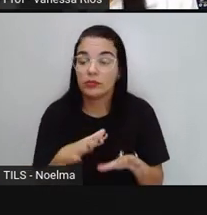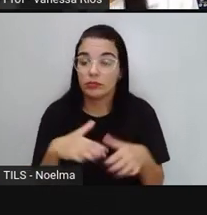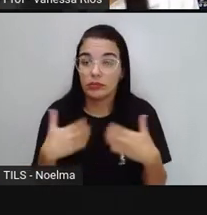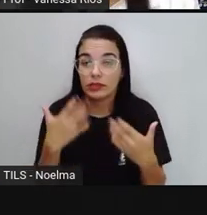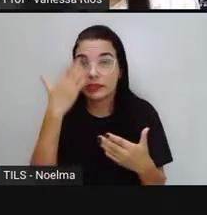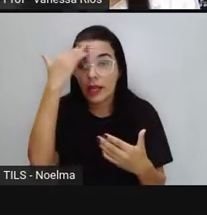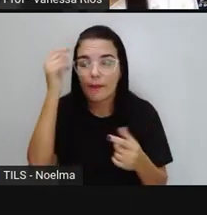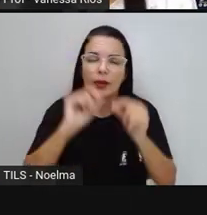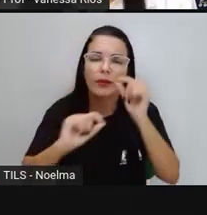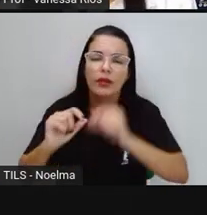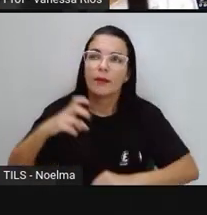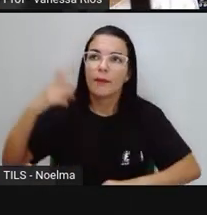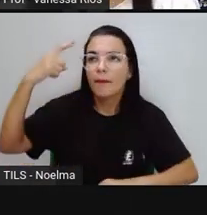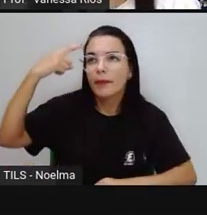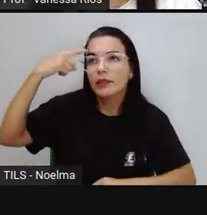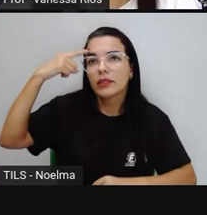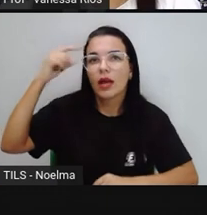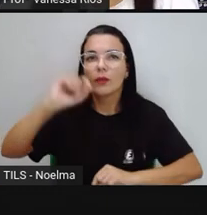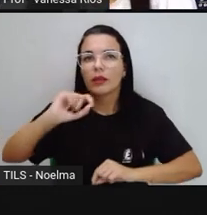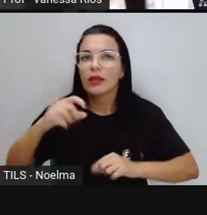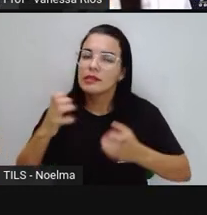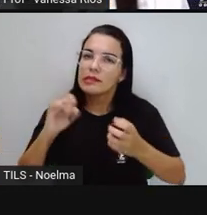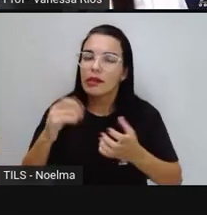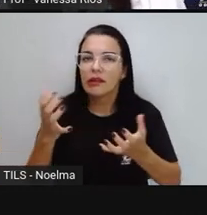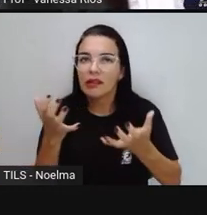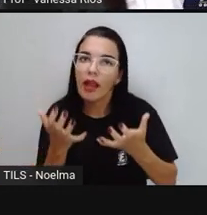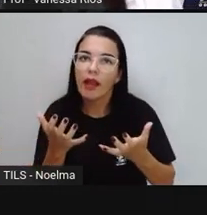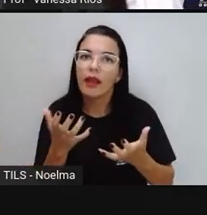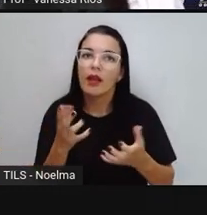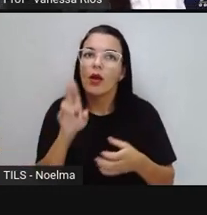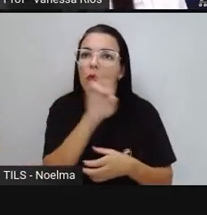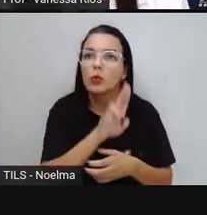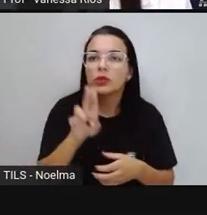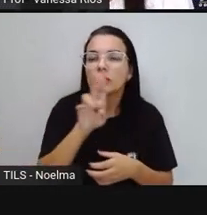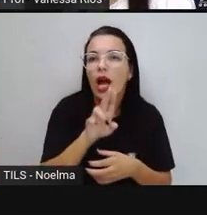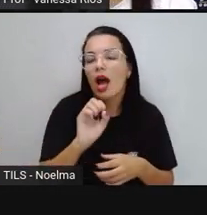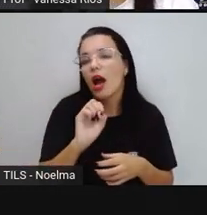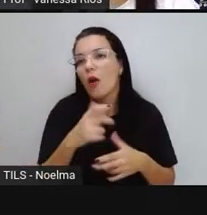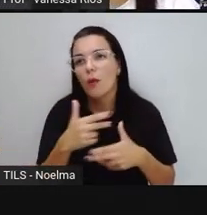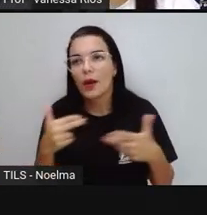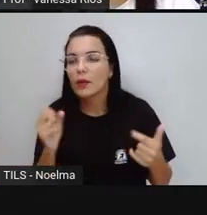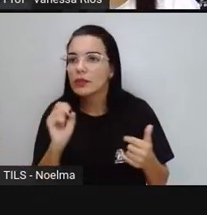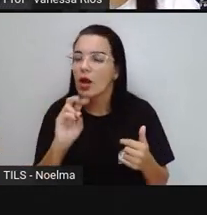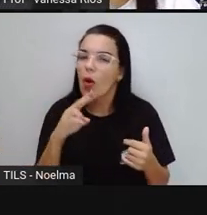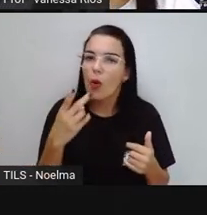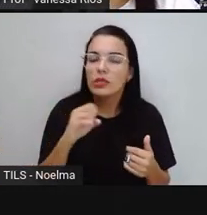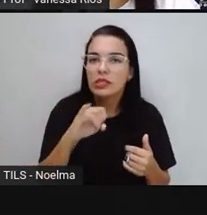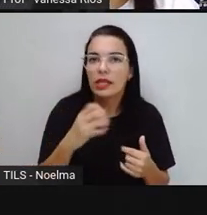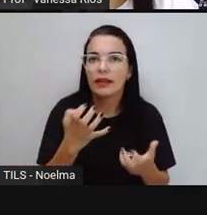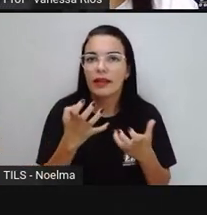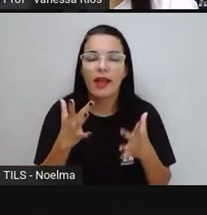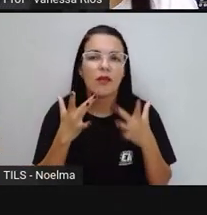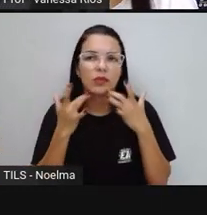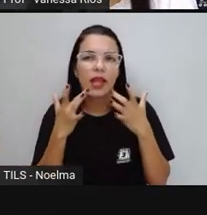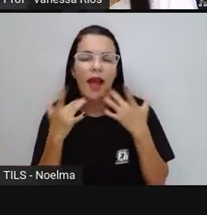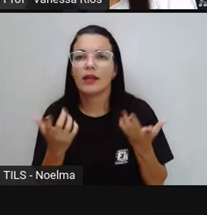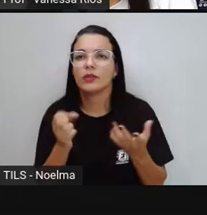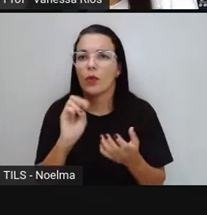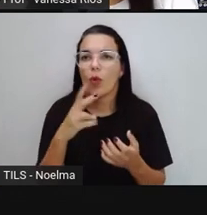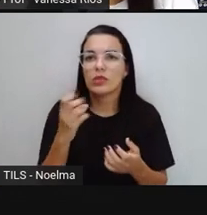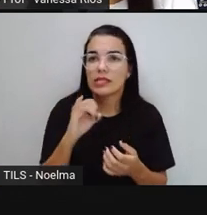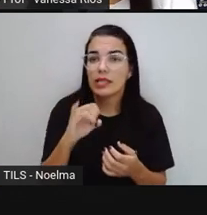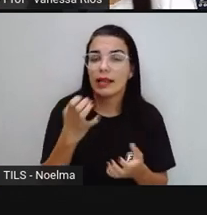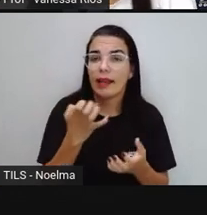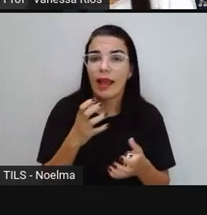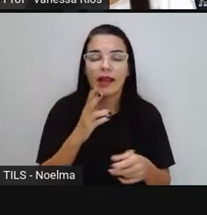saber, né, refletir se deseja consumir o produto, se deseja assistir o filme, se deseja assistir a peça de teatro e